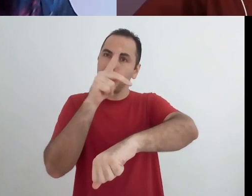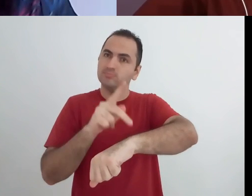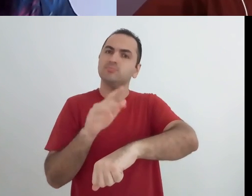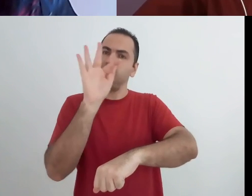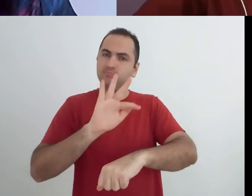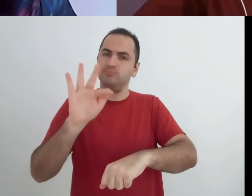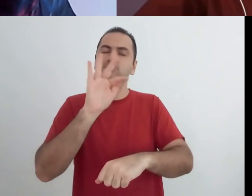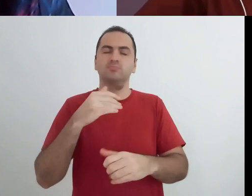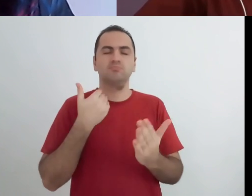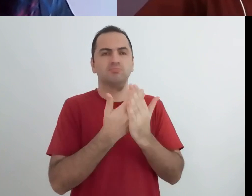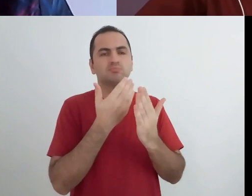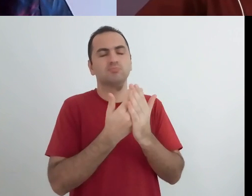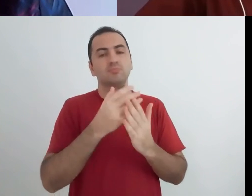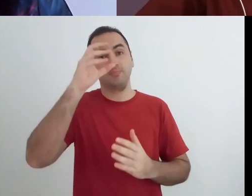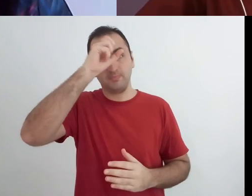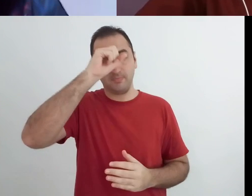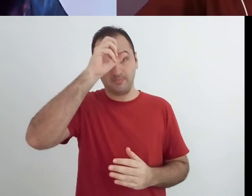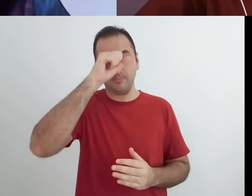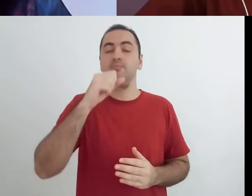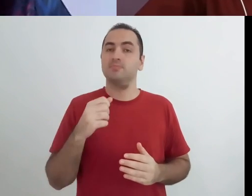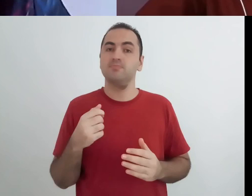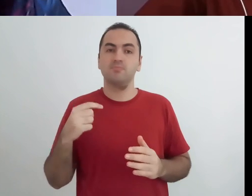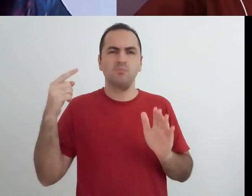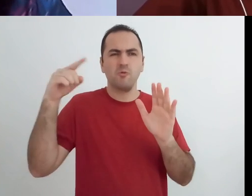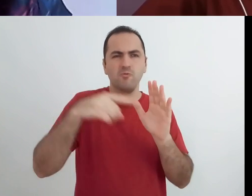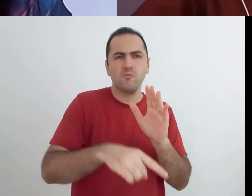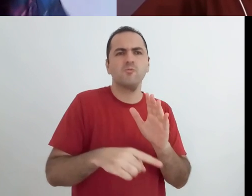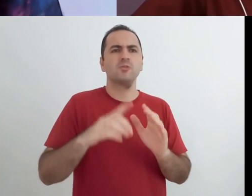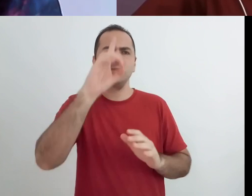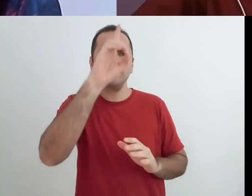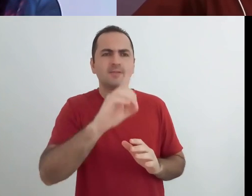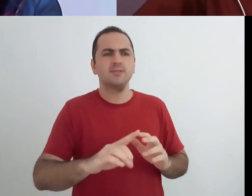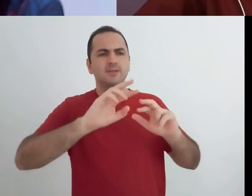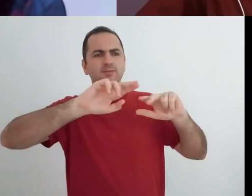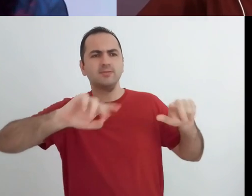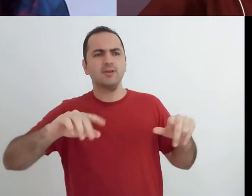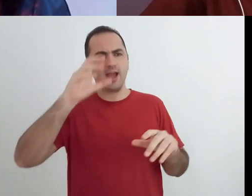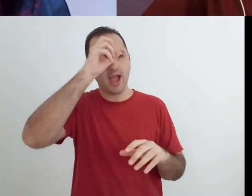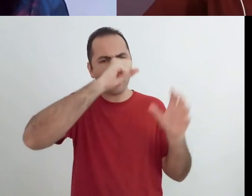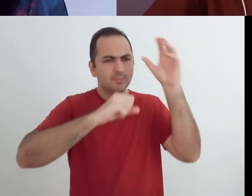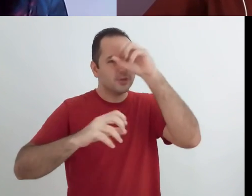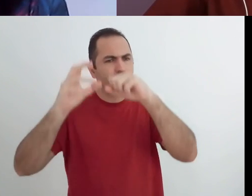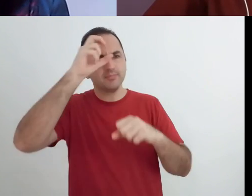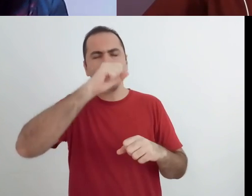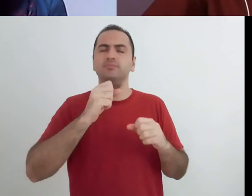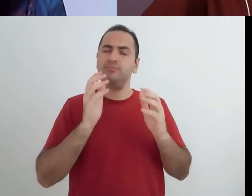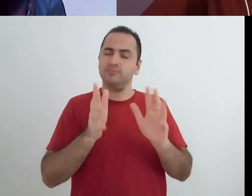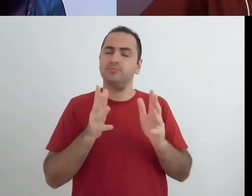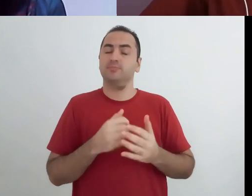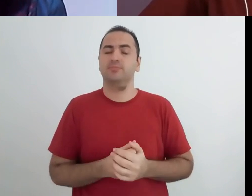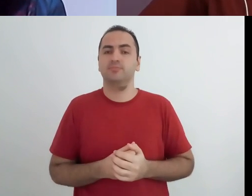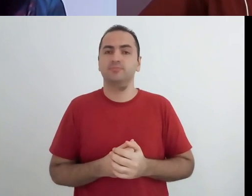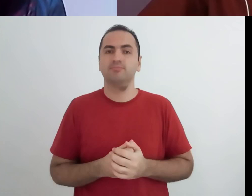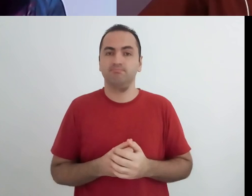fazer pedagogia e estudar mais a fundo a parte mesmo das deficiências, né? Mas ainda o mundo que